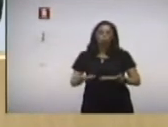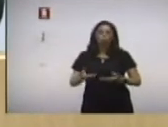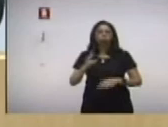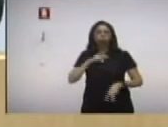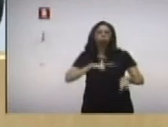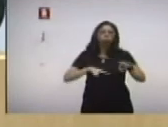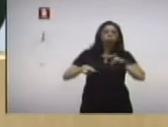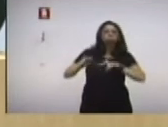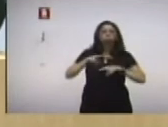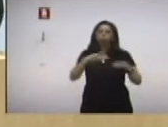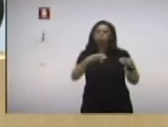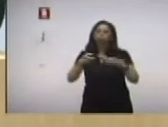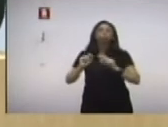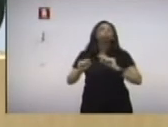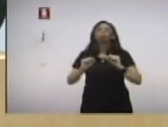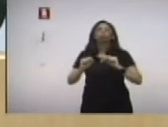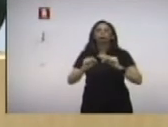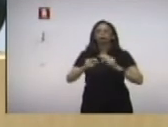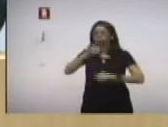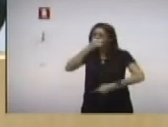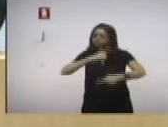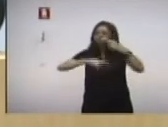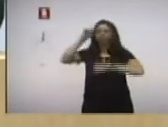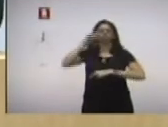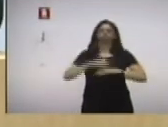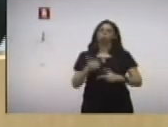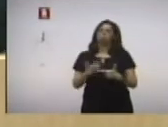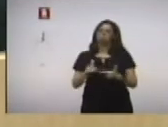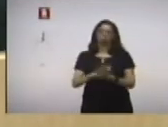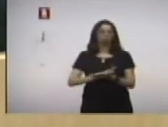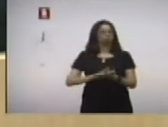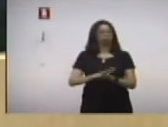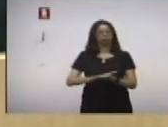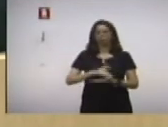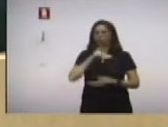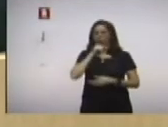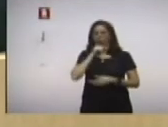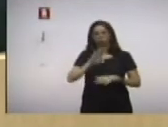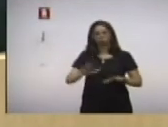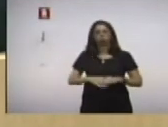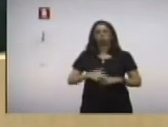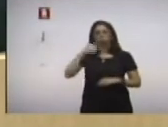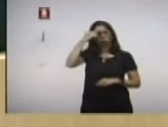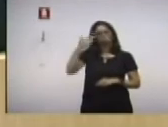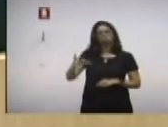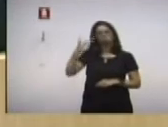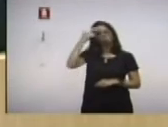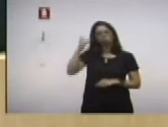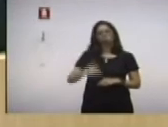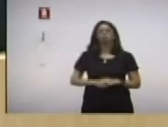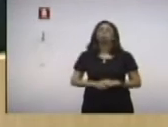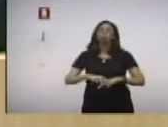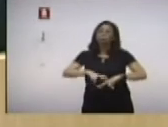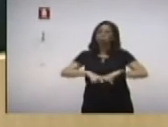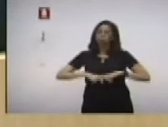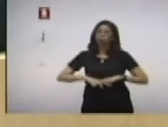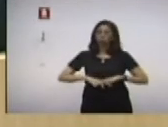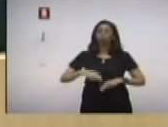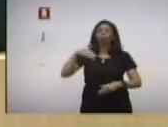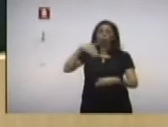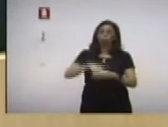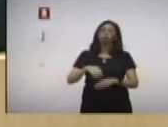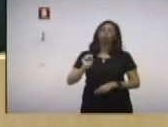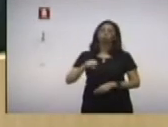vejo reclamação de faltar água no Monte Alegre falta água ali no Morro Alto então também vou dar um voto favorável